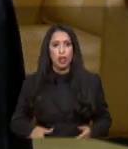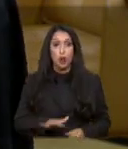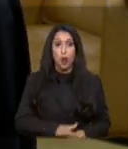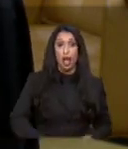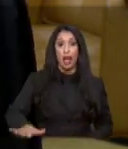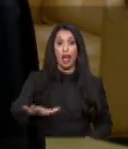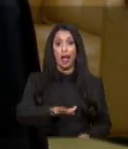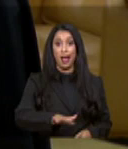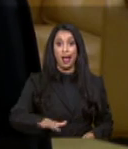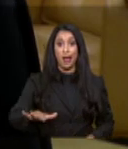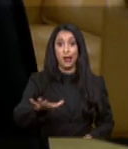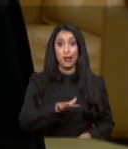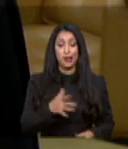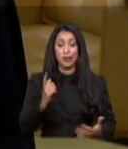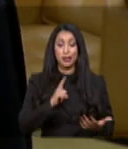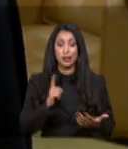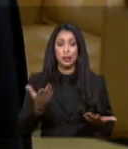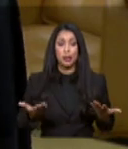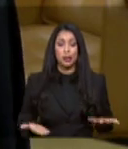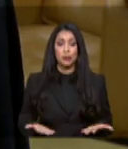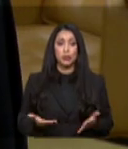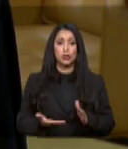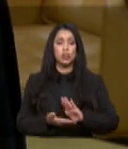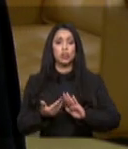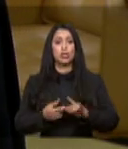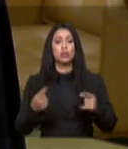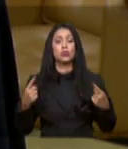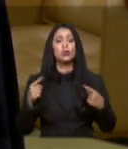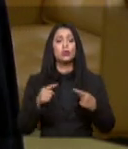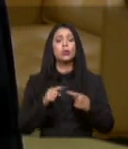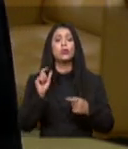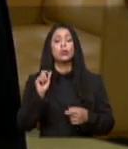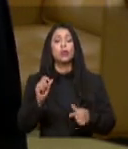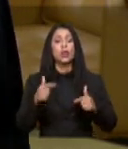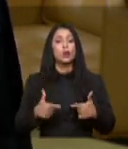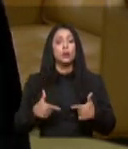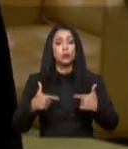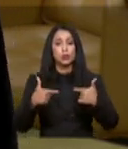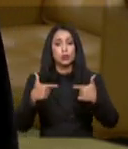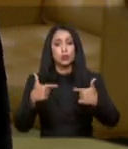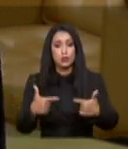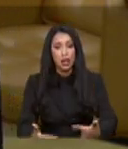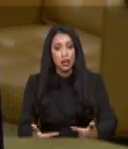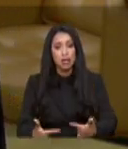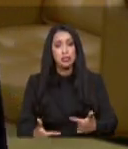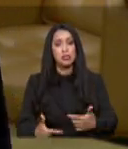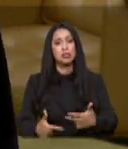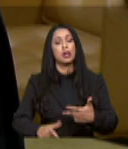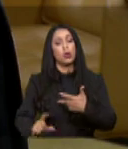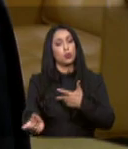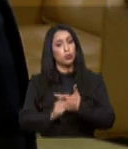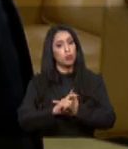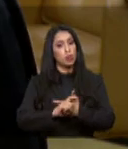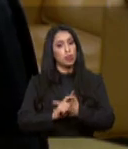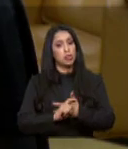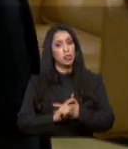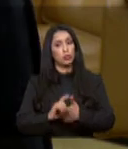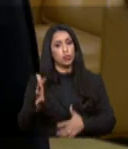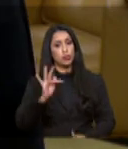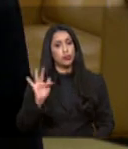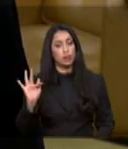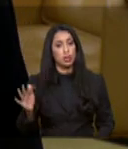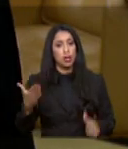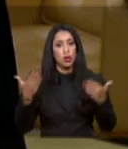amplo, esvaziando sobremaneira a legítima atuação do Poder Executivo